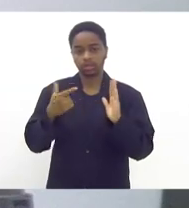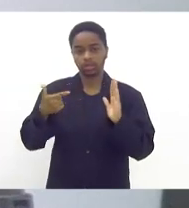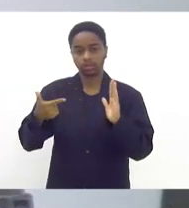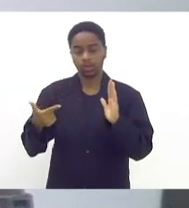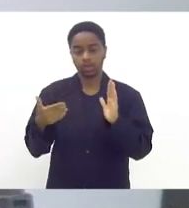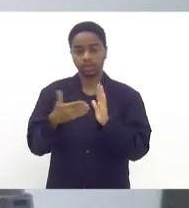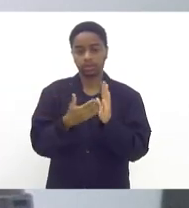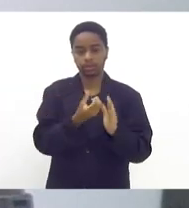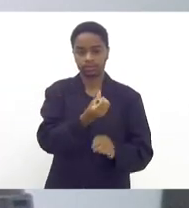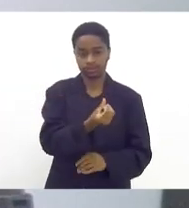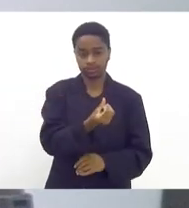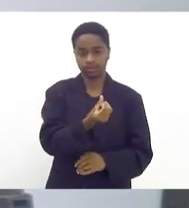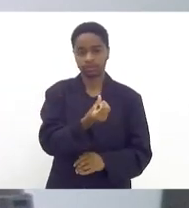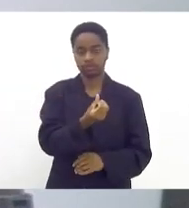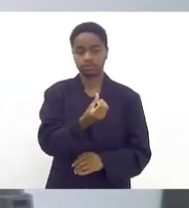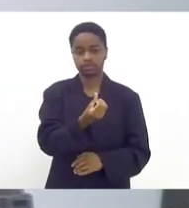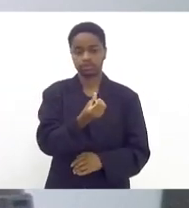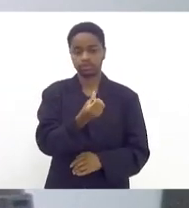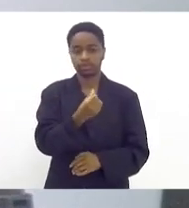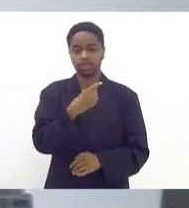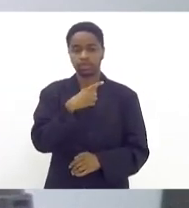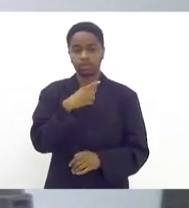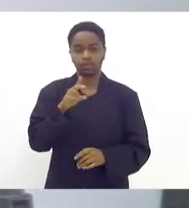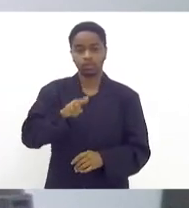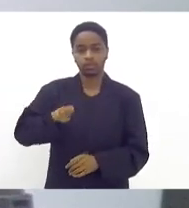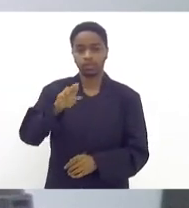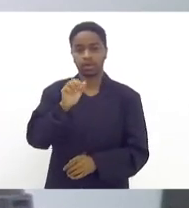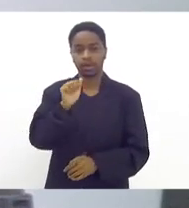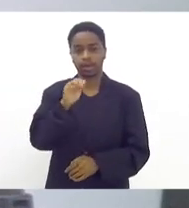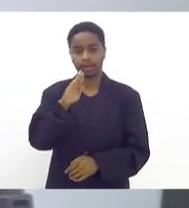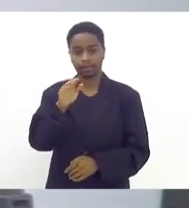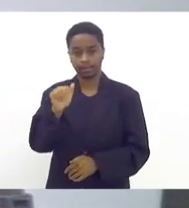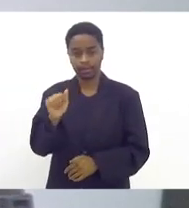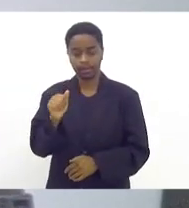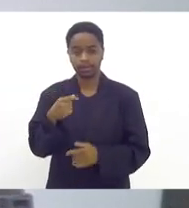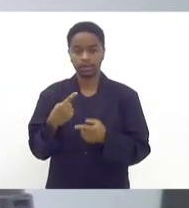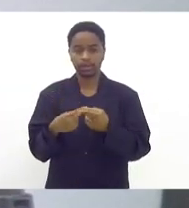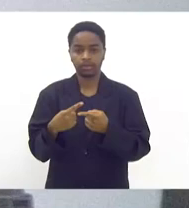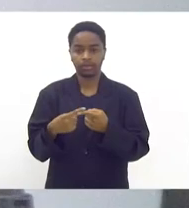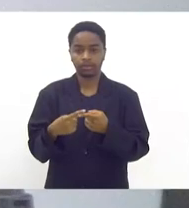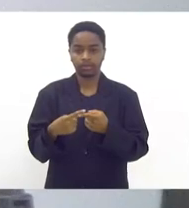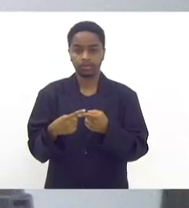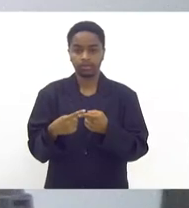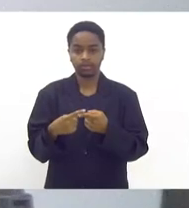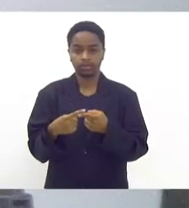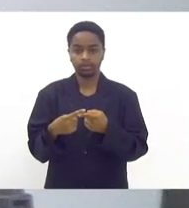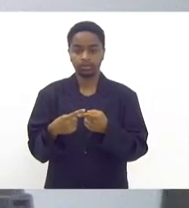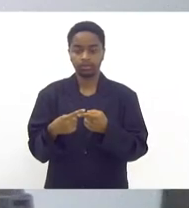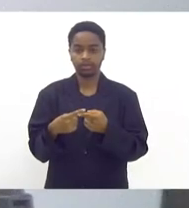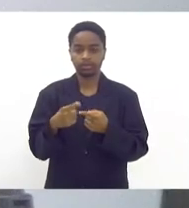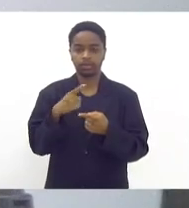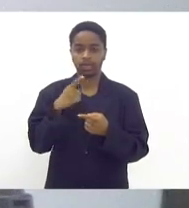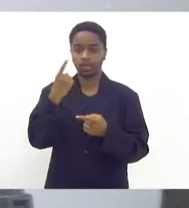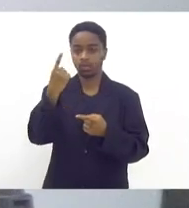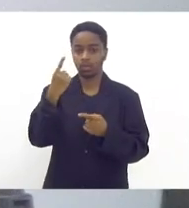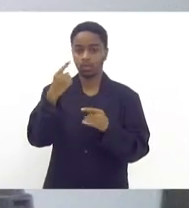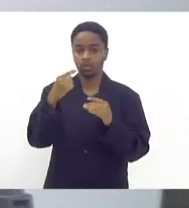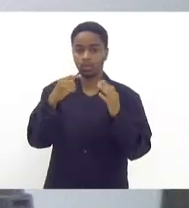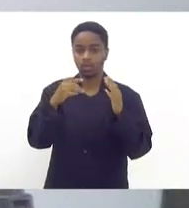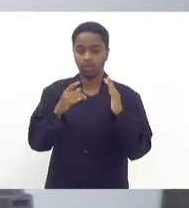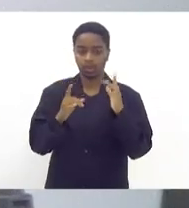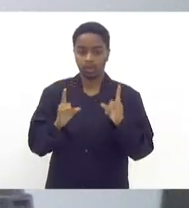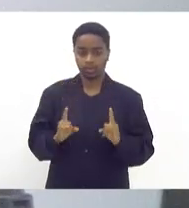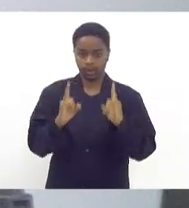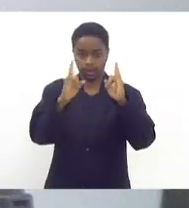eh numa modalidade aba aonde deixou um andar todo para para atender